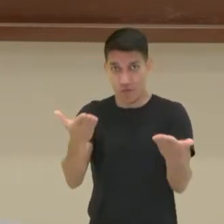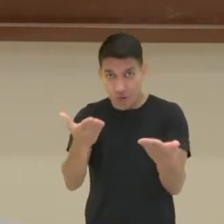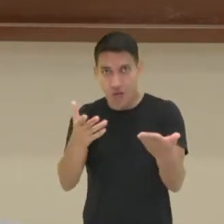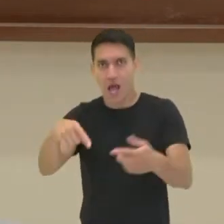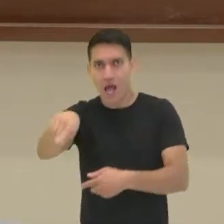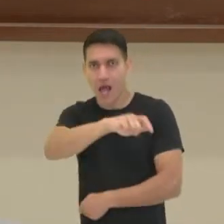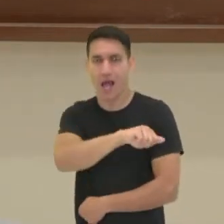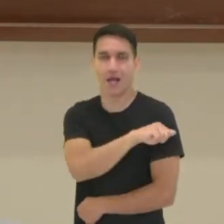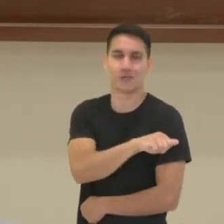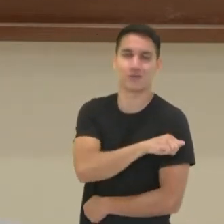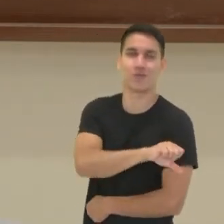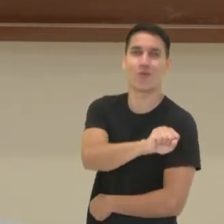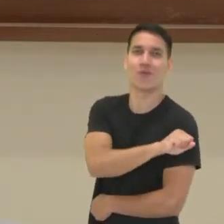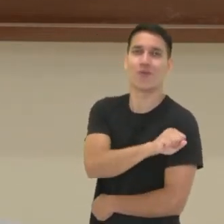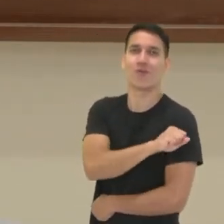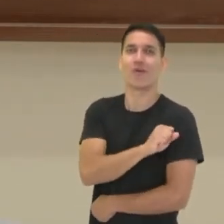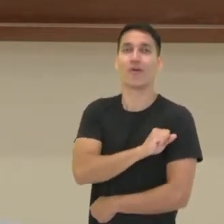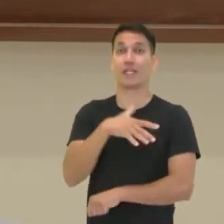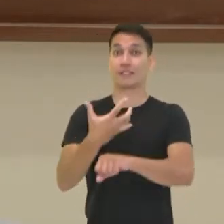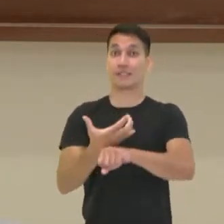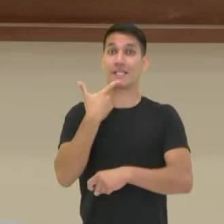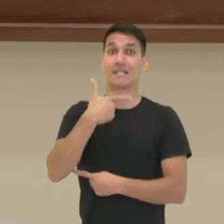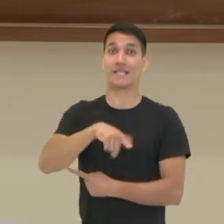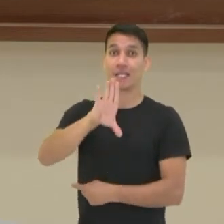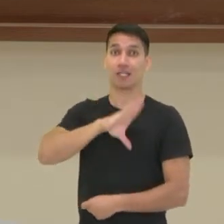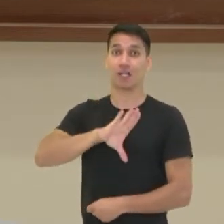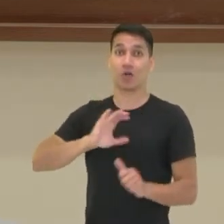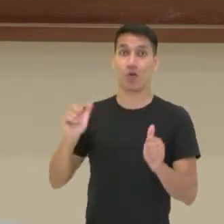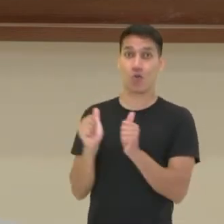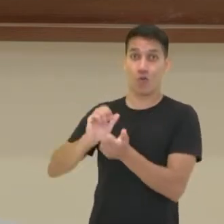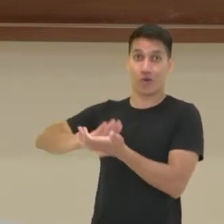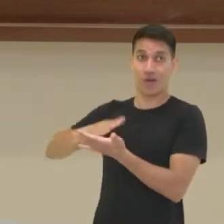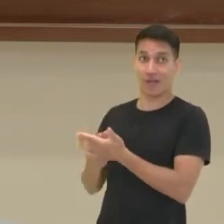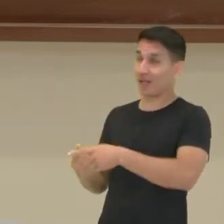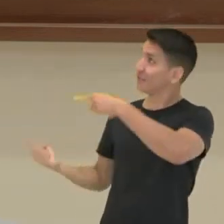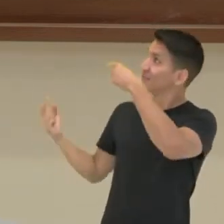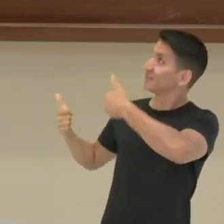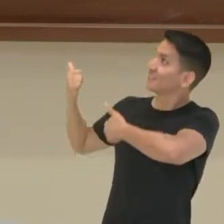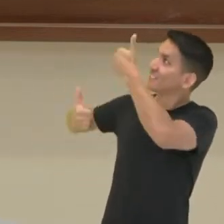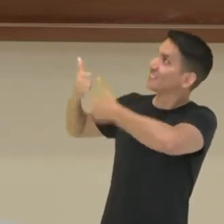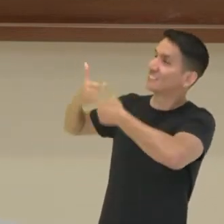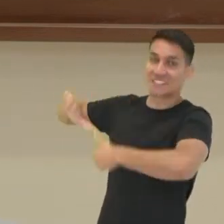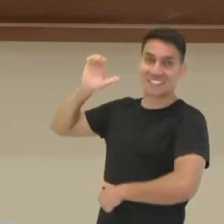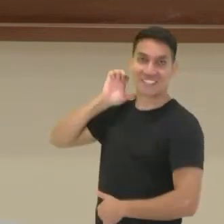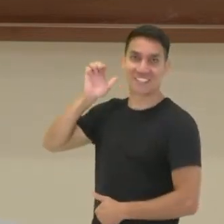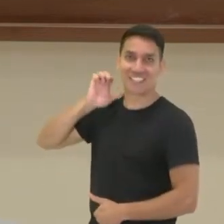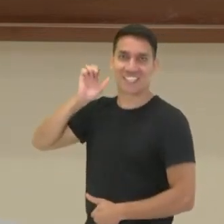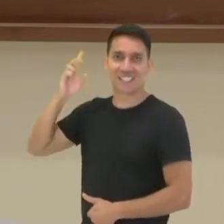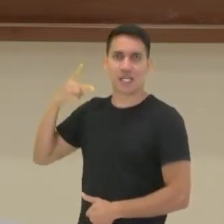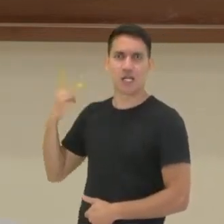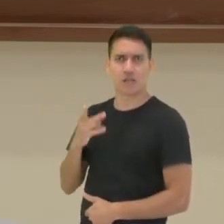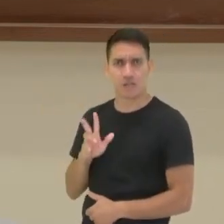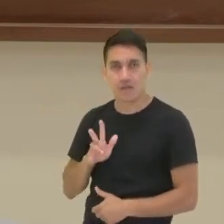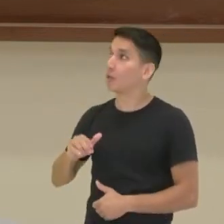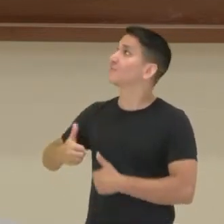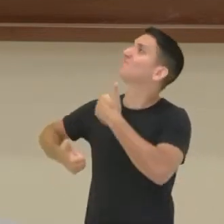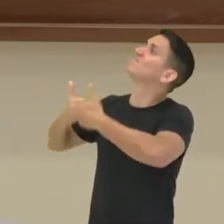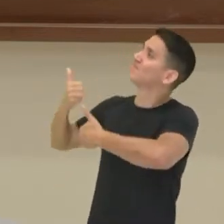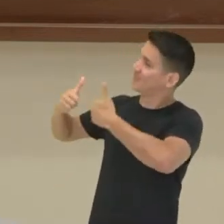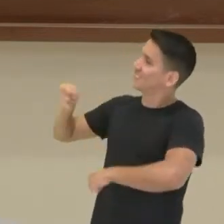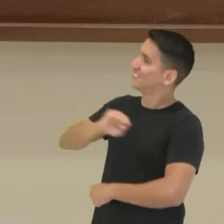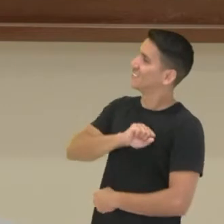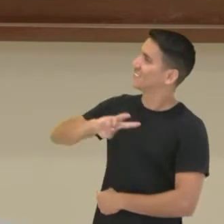alunos do 8º ano de língua portuguesa, junto com Zion aqui, belezinha,